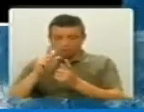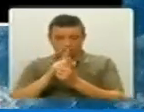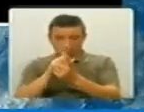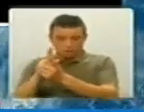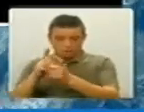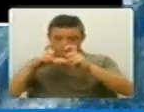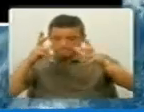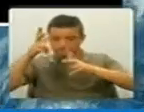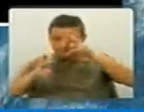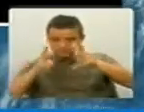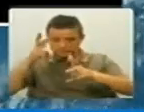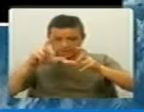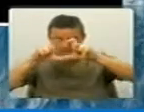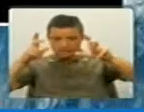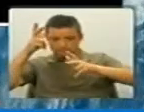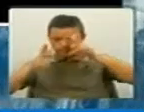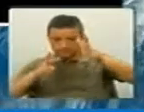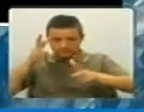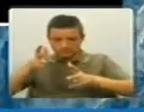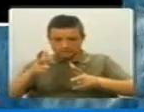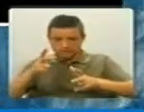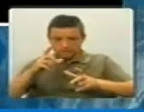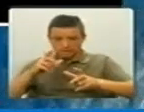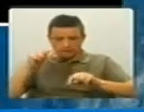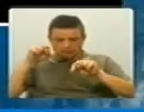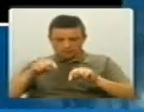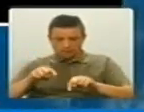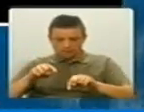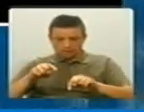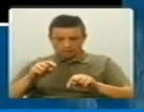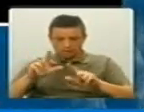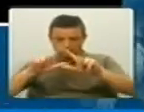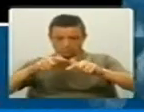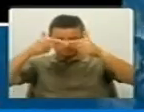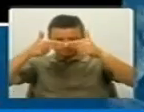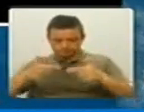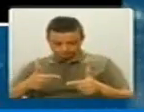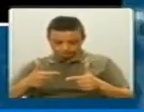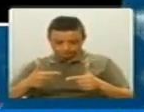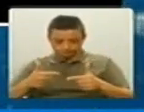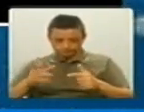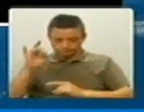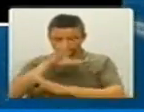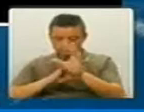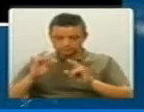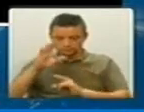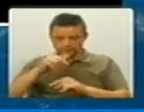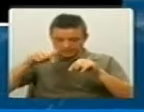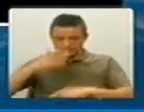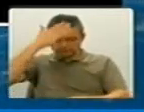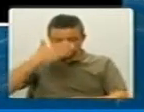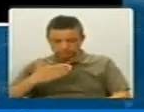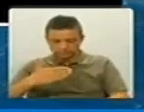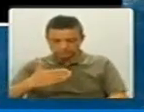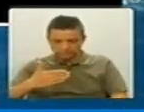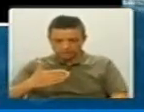desta FIDSAI, e que foi, curiosamente, uma das empresas que esteve em destaque no portal da Agência Espacial Europeia esta semana.